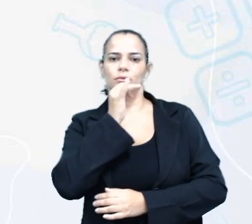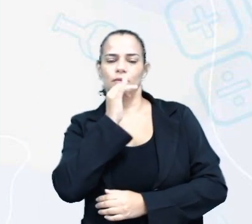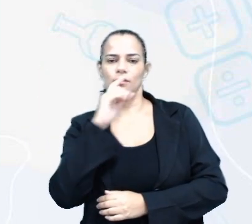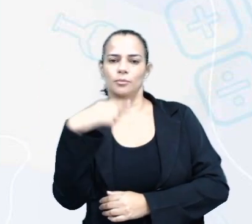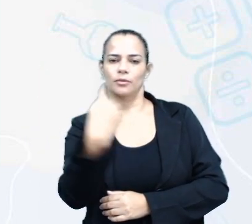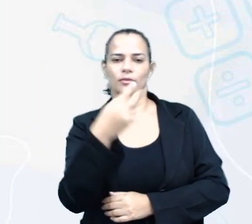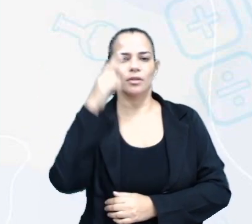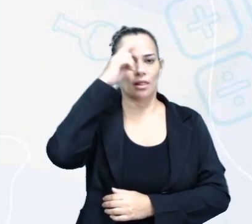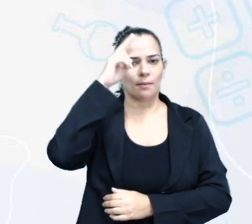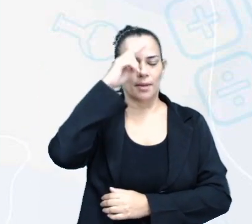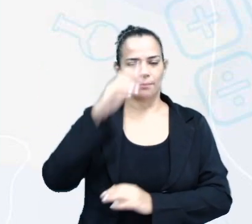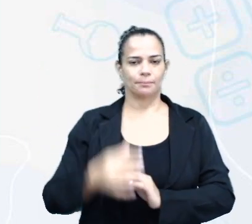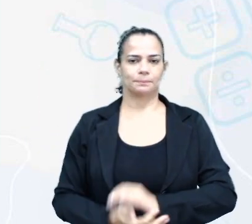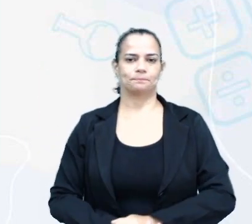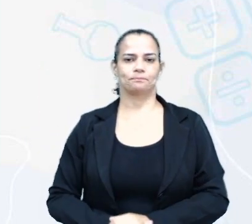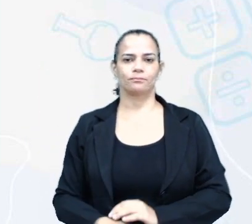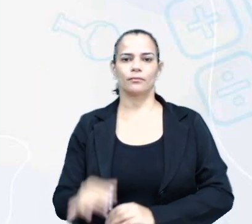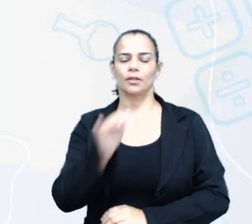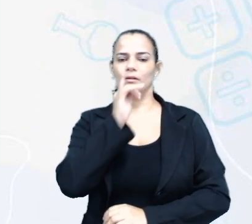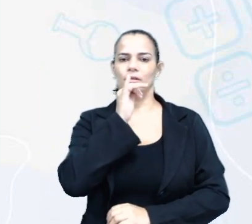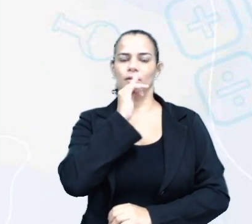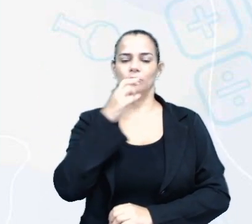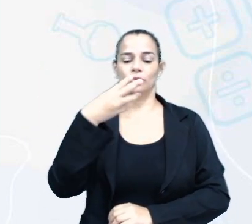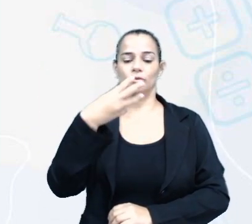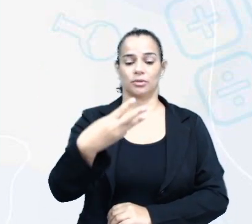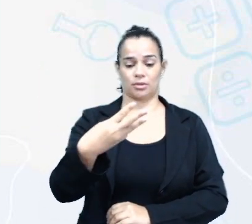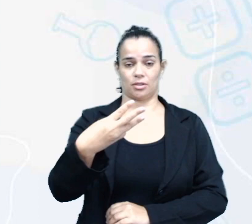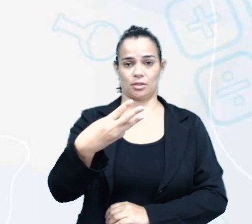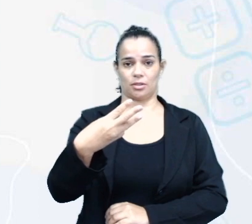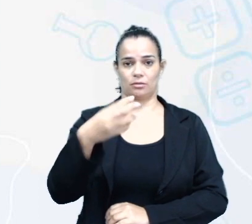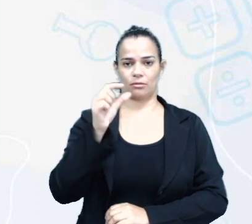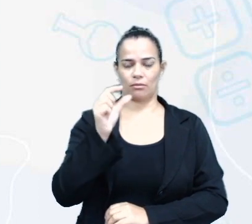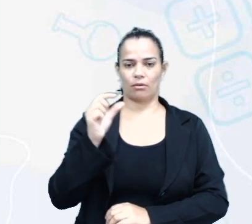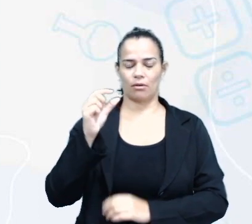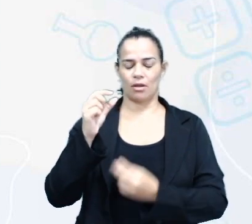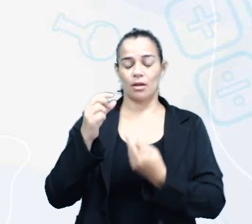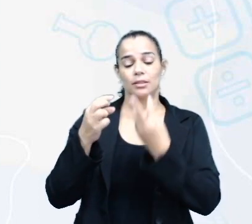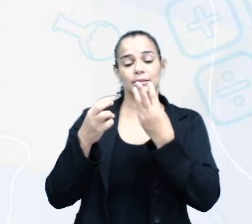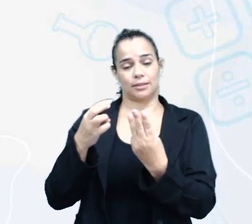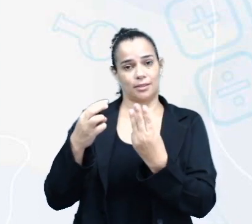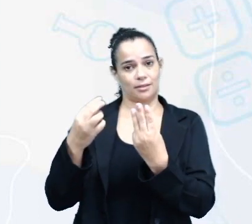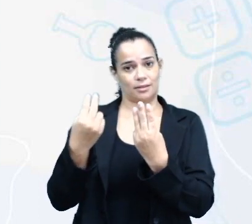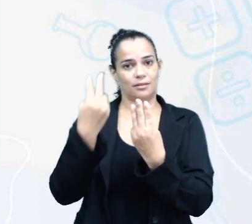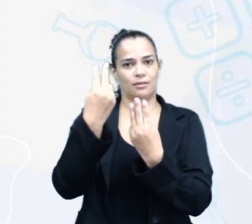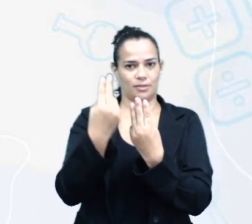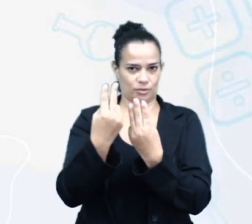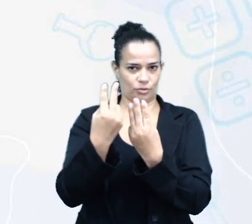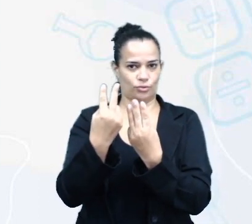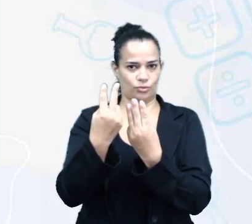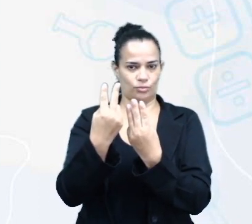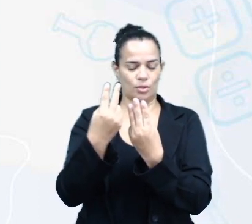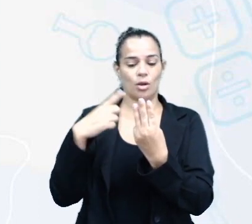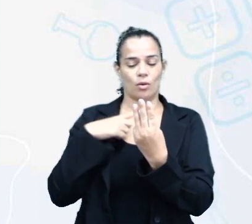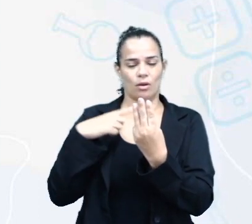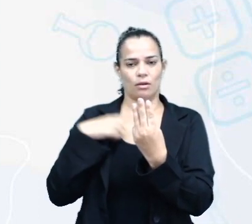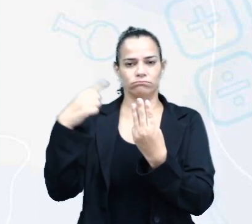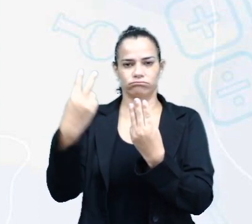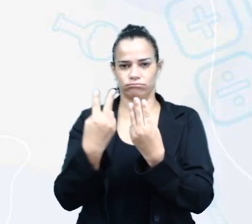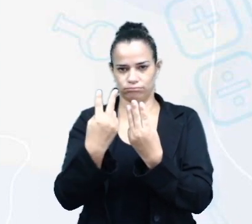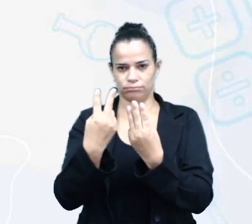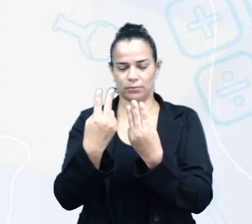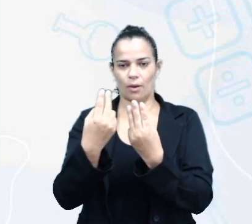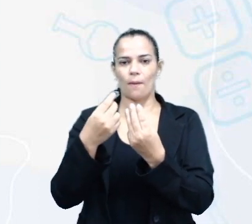você recordar. Por exemplo, 3 elevado a 2. Quando eu tenho 3 elevado a 2, eu